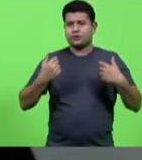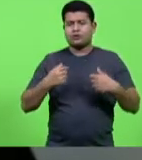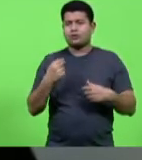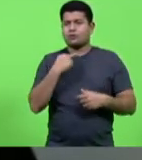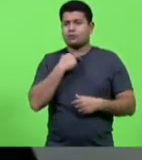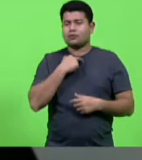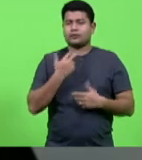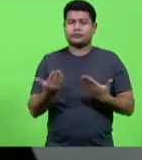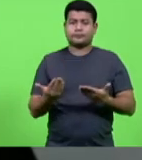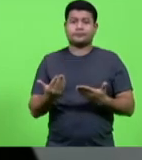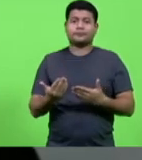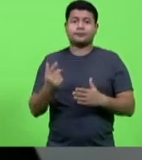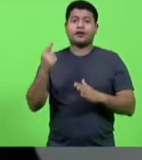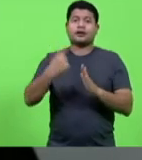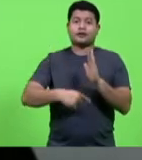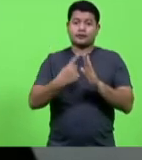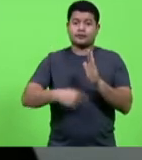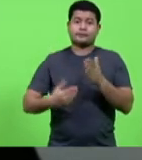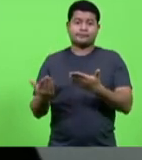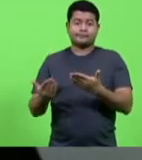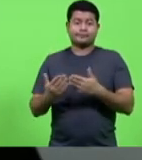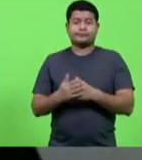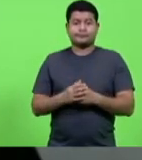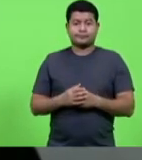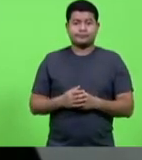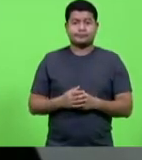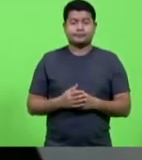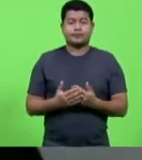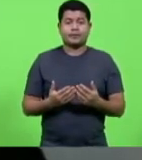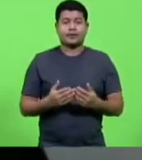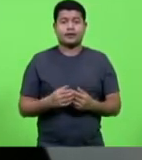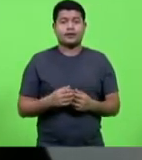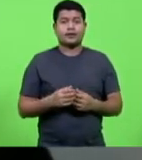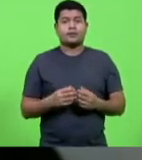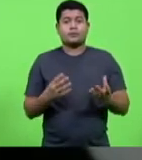estão devendo. E daí, quando está devendo, vai para onde?